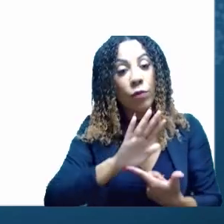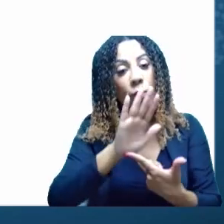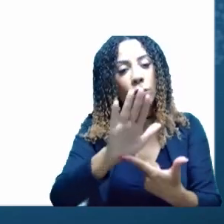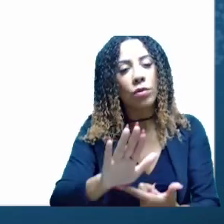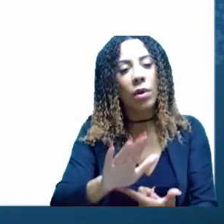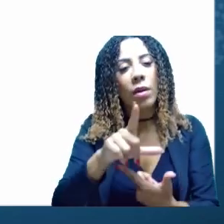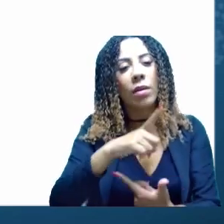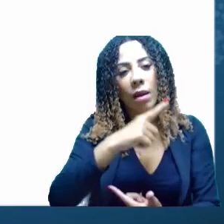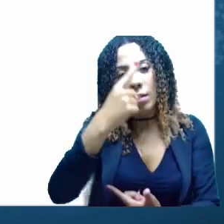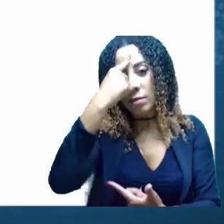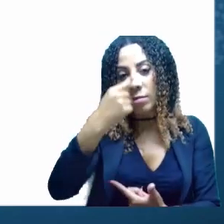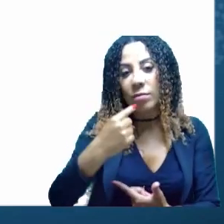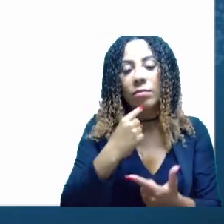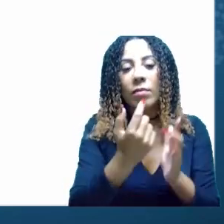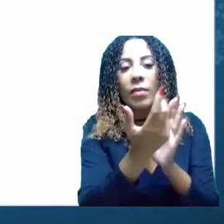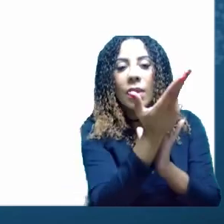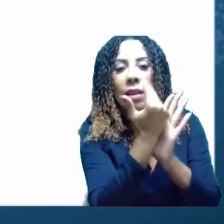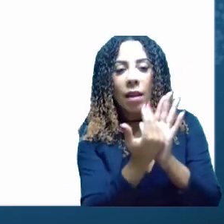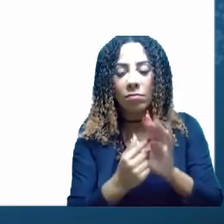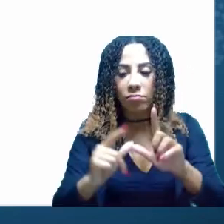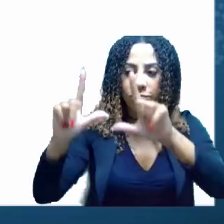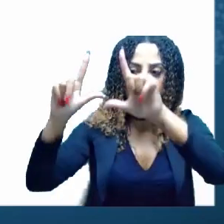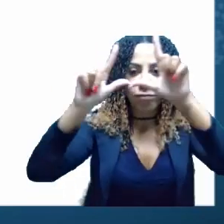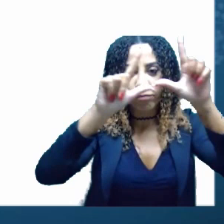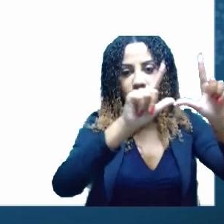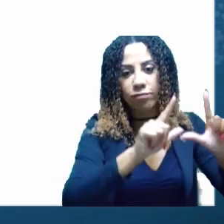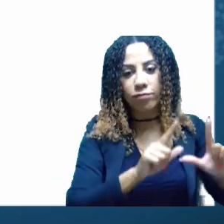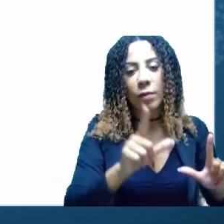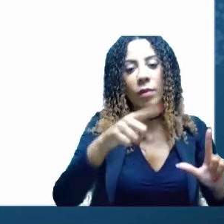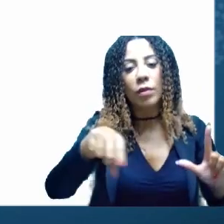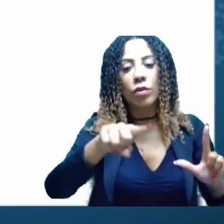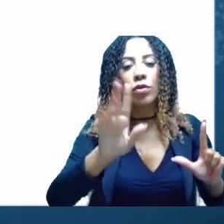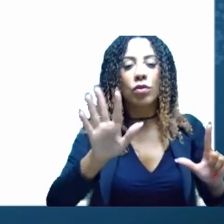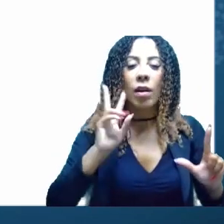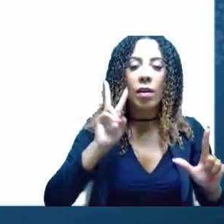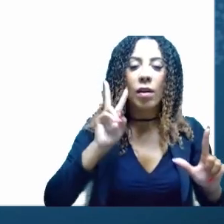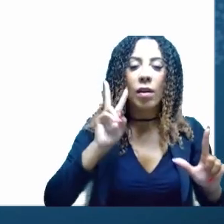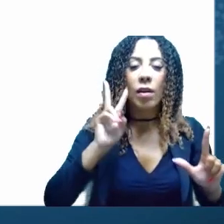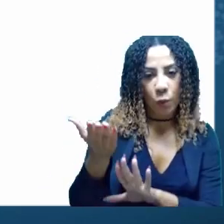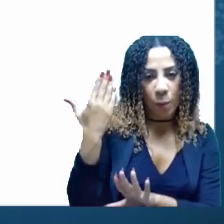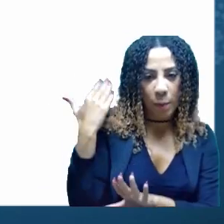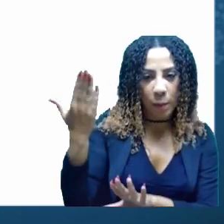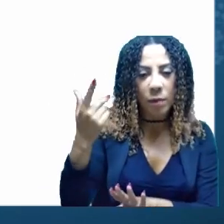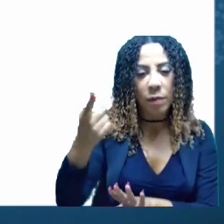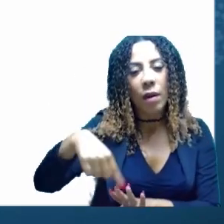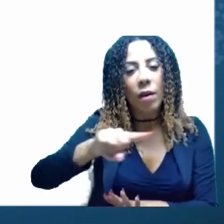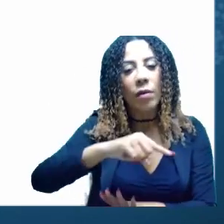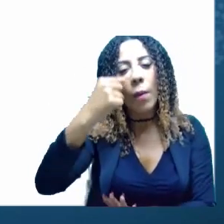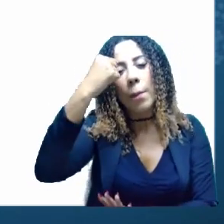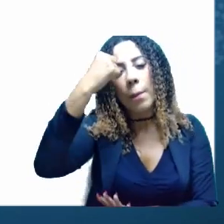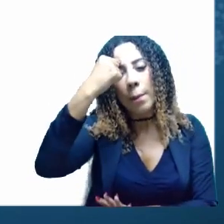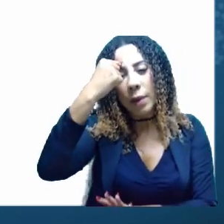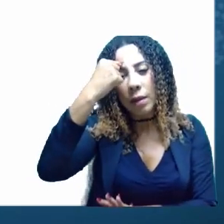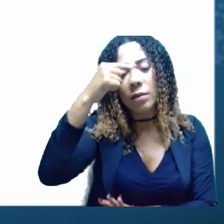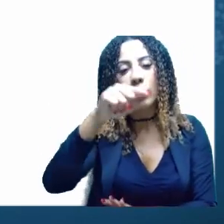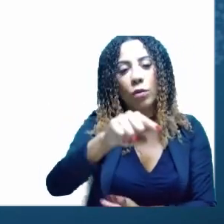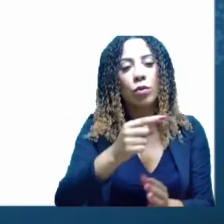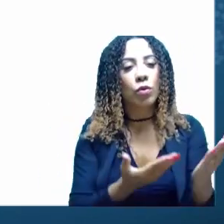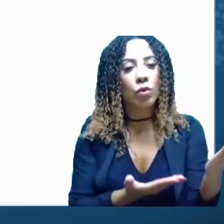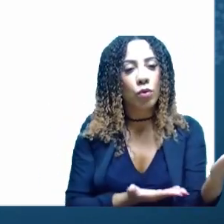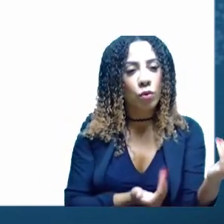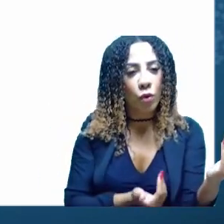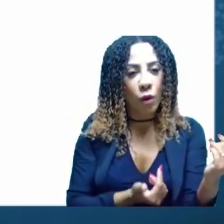este cartoon aqui, esse cartoon que vocês já viram no passado. Vamos começar com esse jovem que